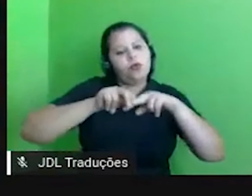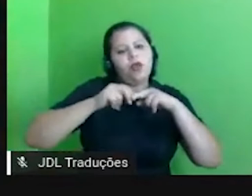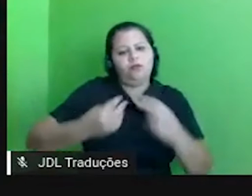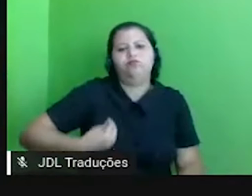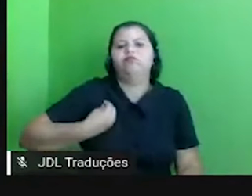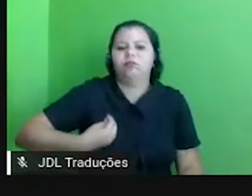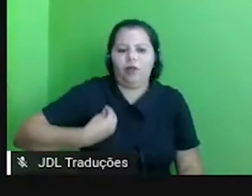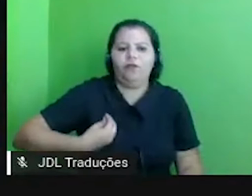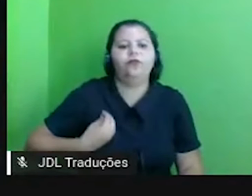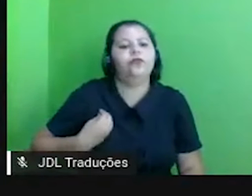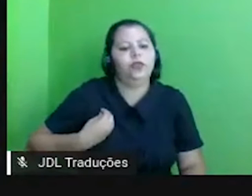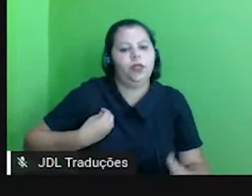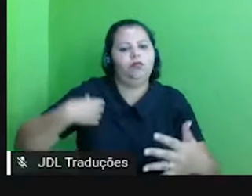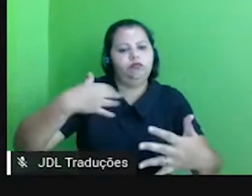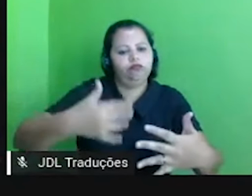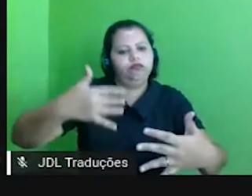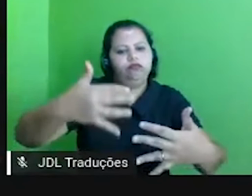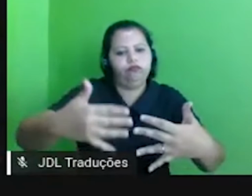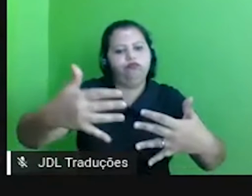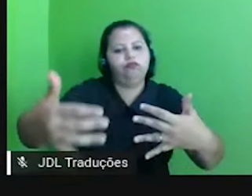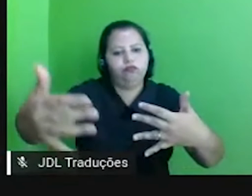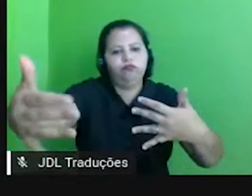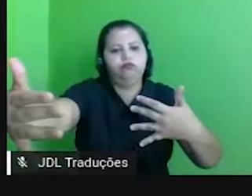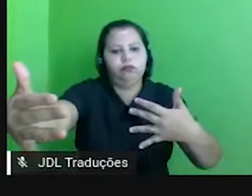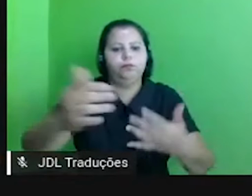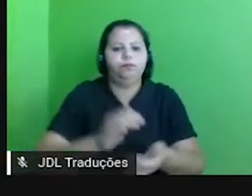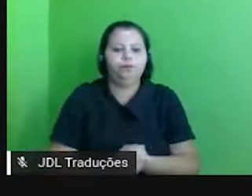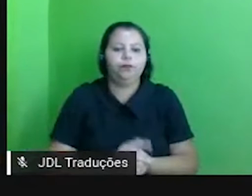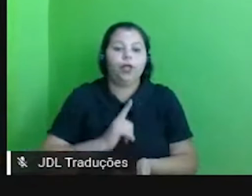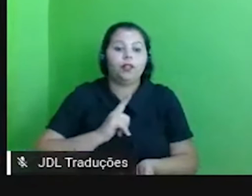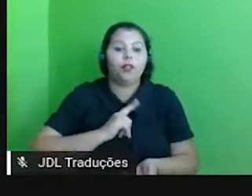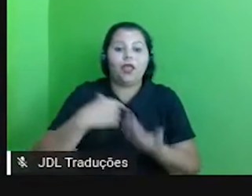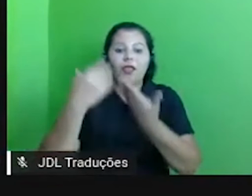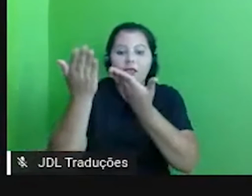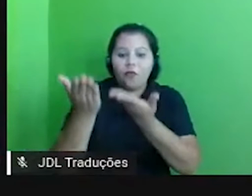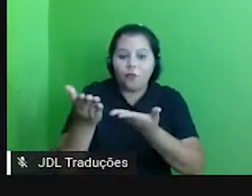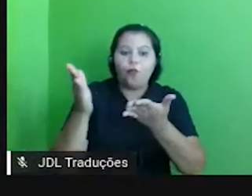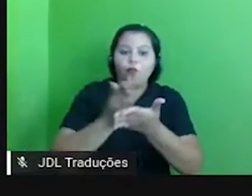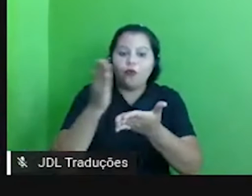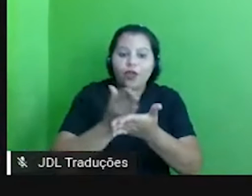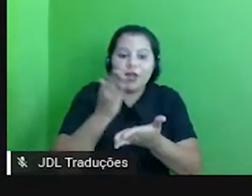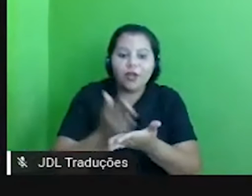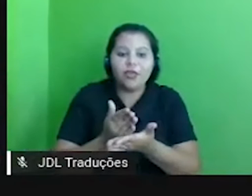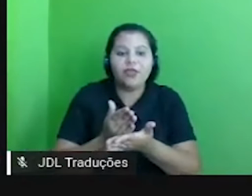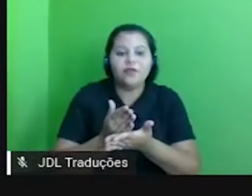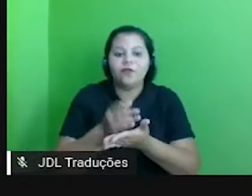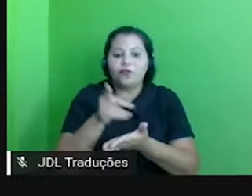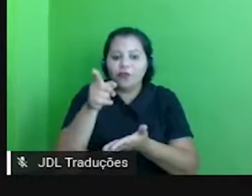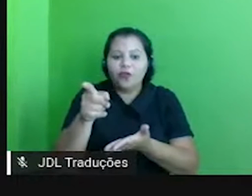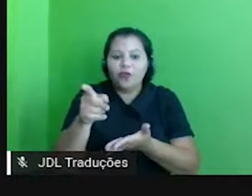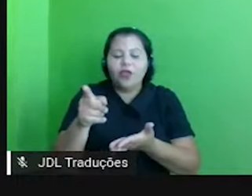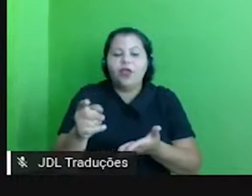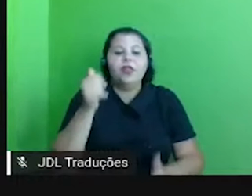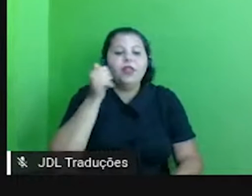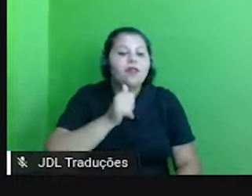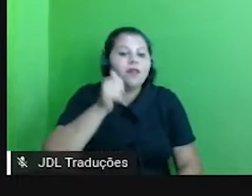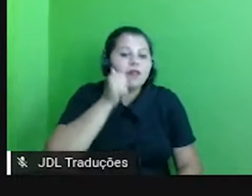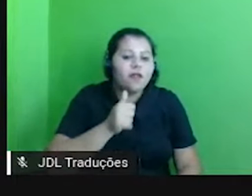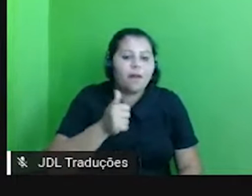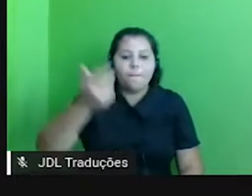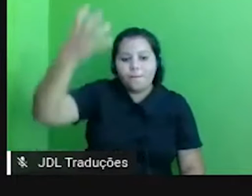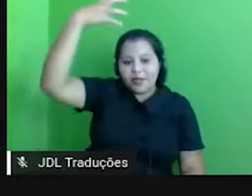então Eu tenho um livro de princesas que não onde os príncipes não são tão importantes assim pelo menos não são